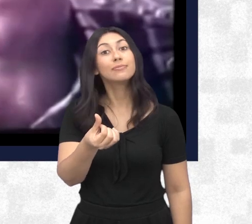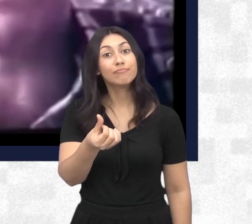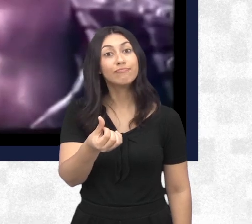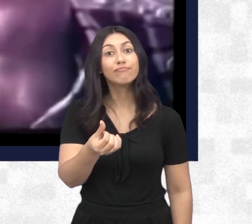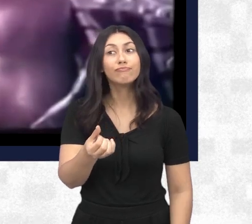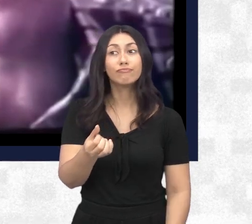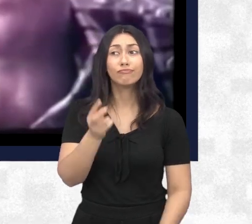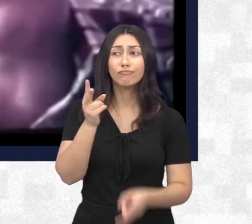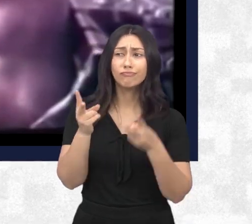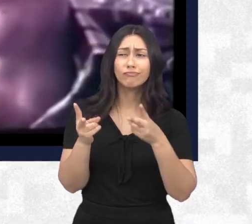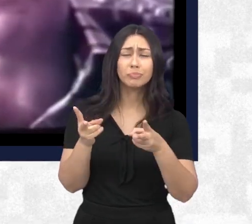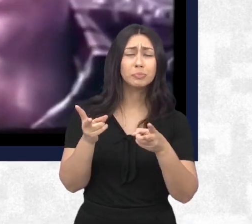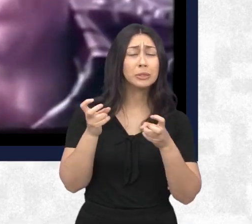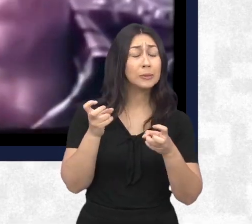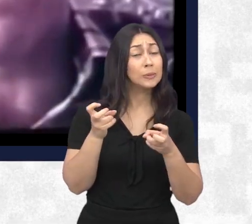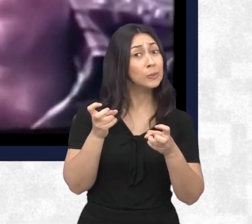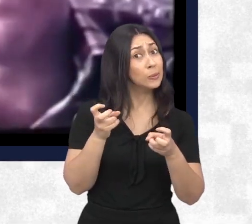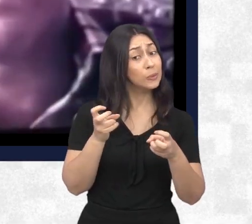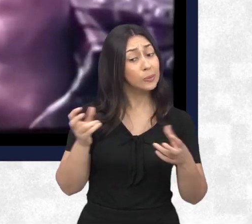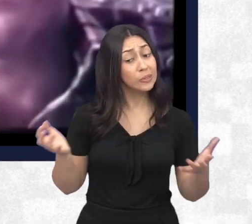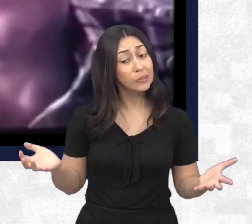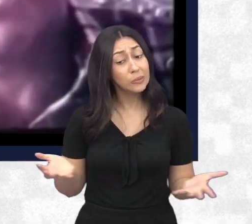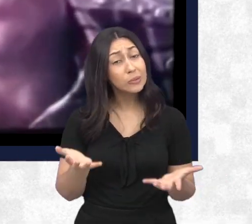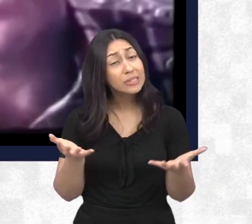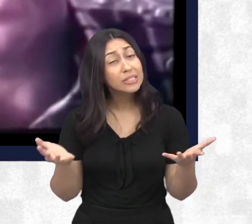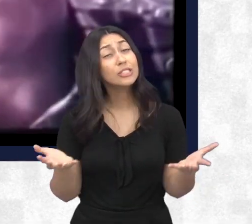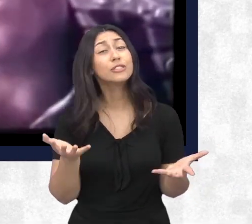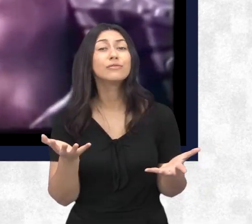1976, foi interpretada como um